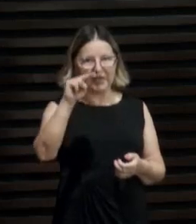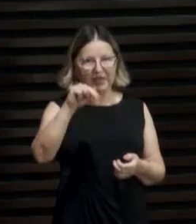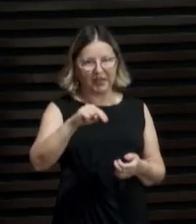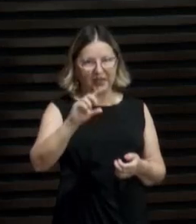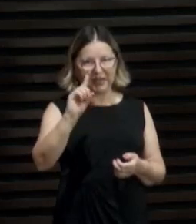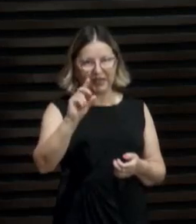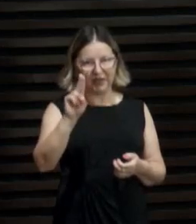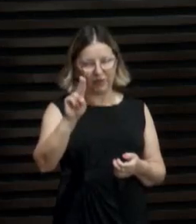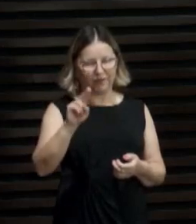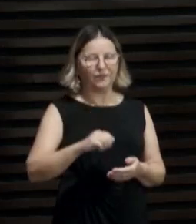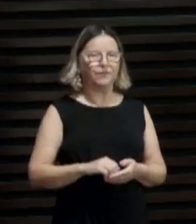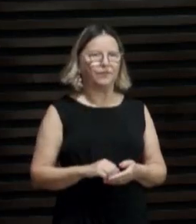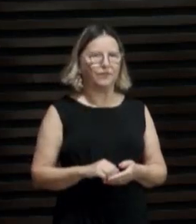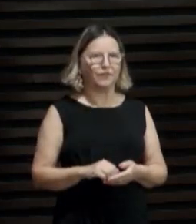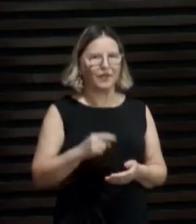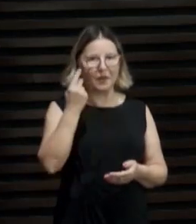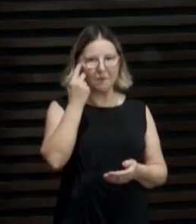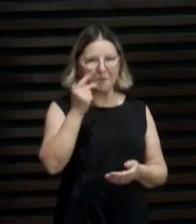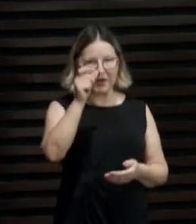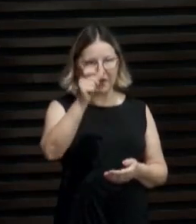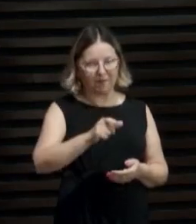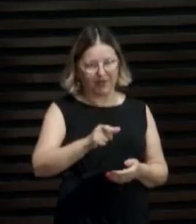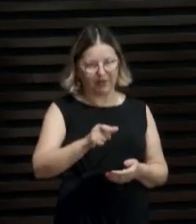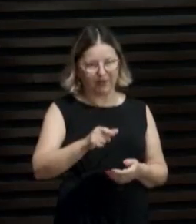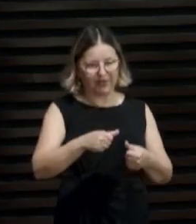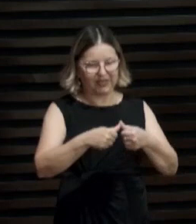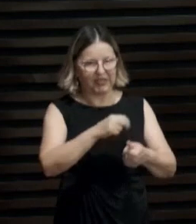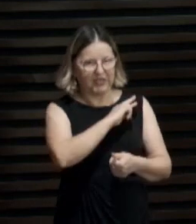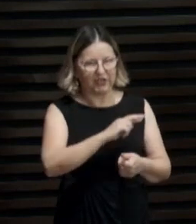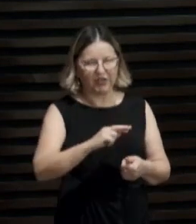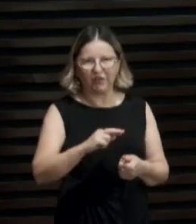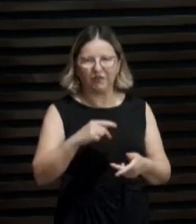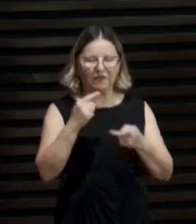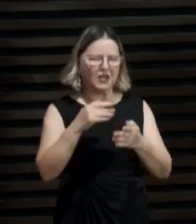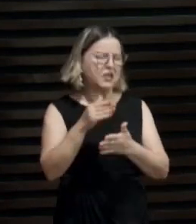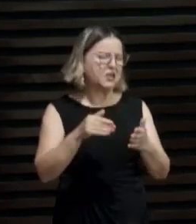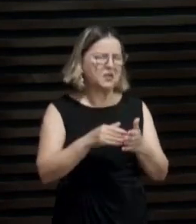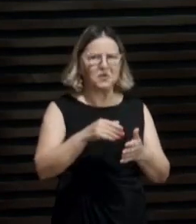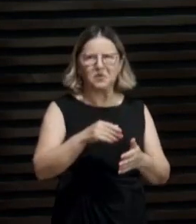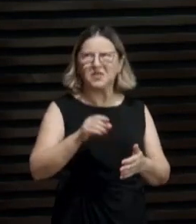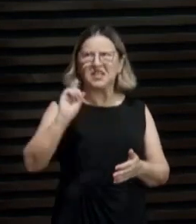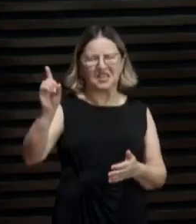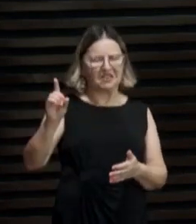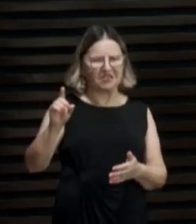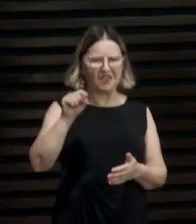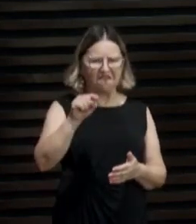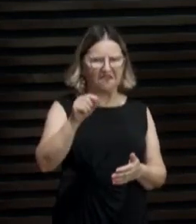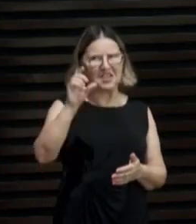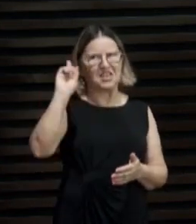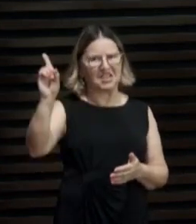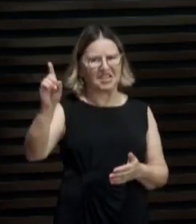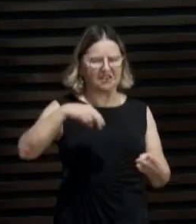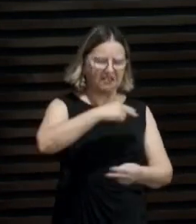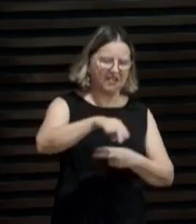Deus. Este banco é Deus, você é Deus, o universo é Deus. Então